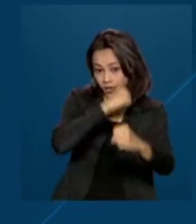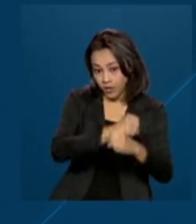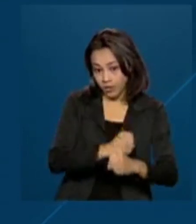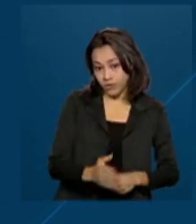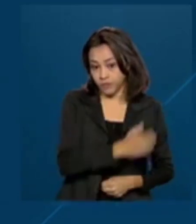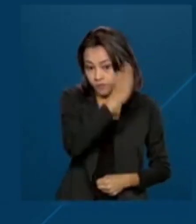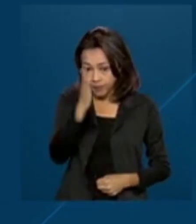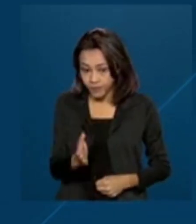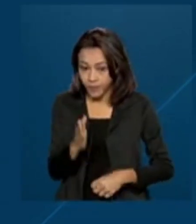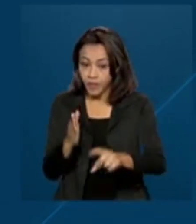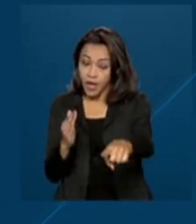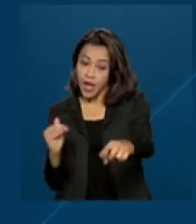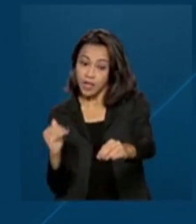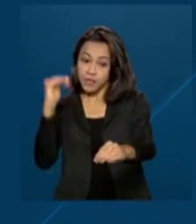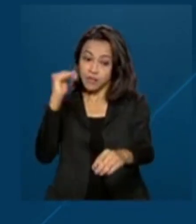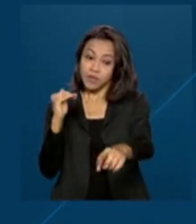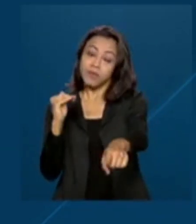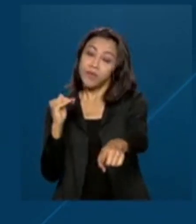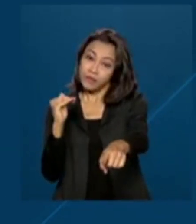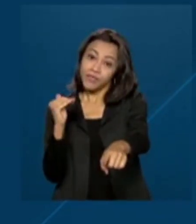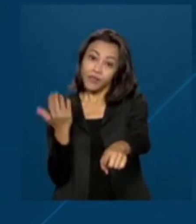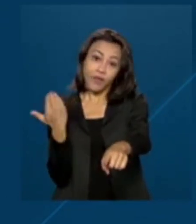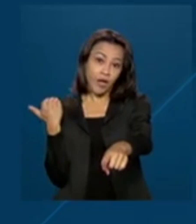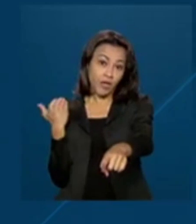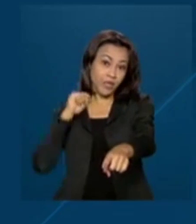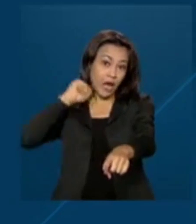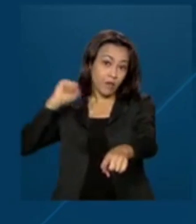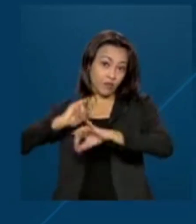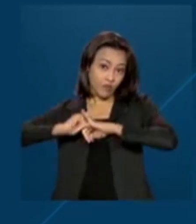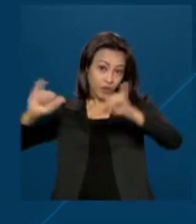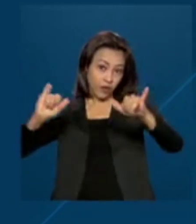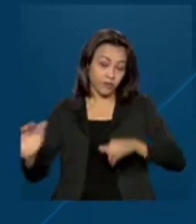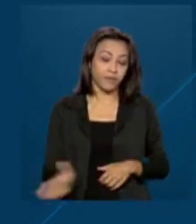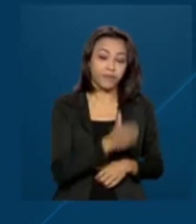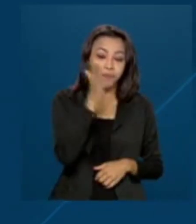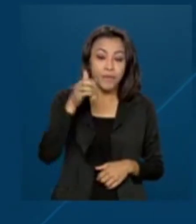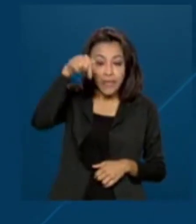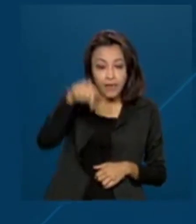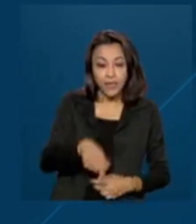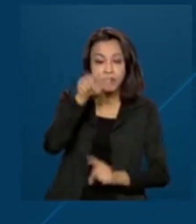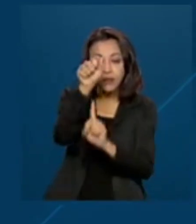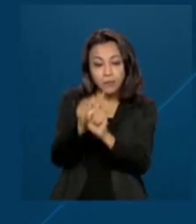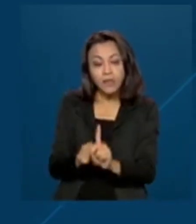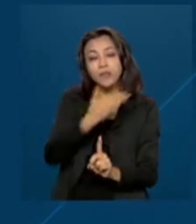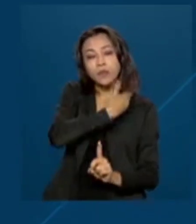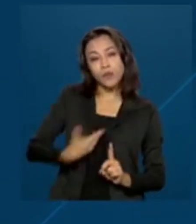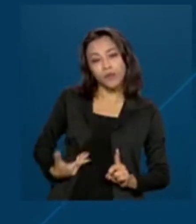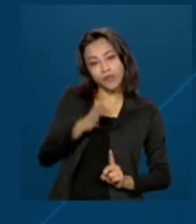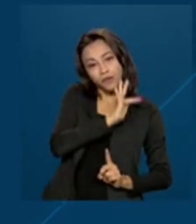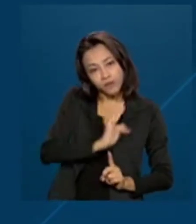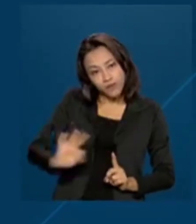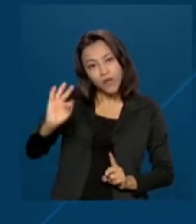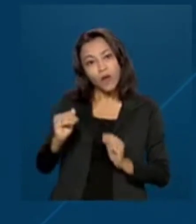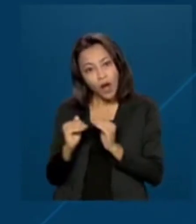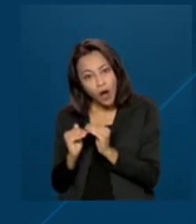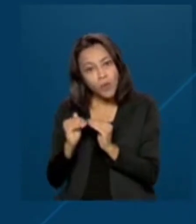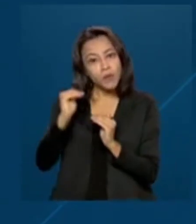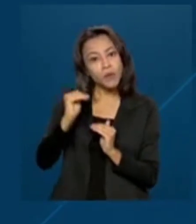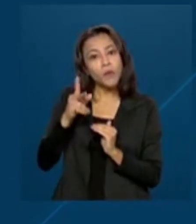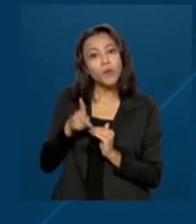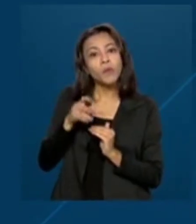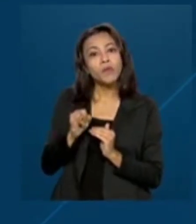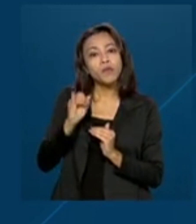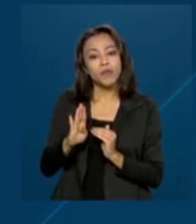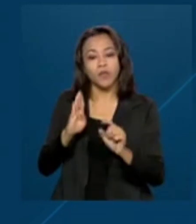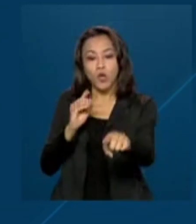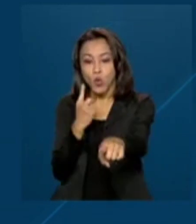de 0,8% divulgada em abril. Neste mês, o governo federal também aumentou a previsão de crescimento do PIB para este ano,